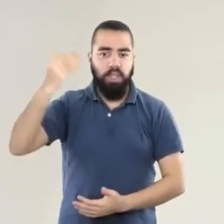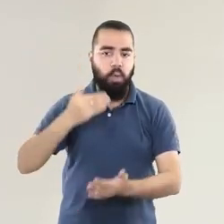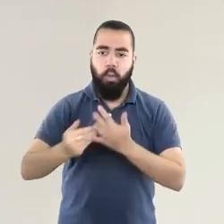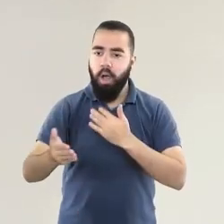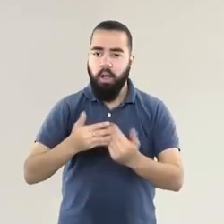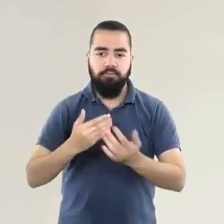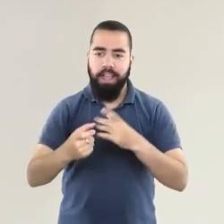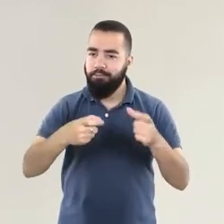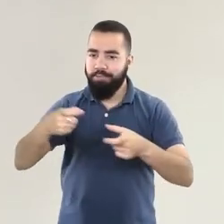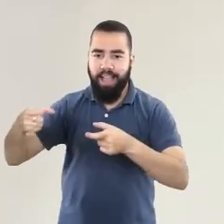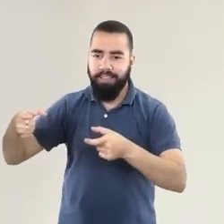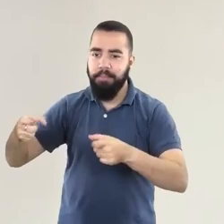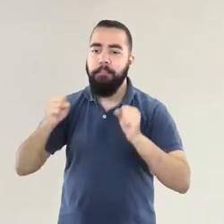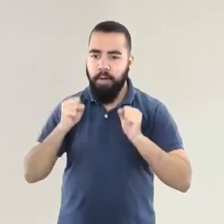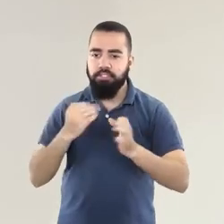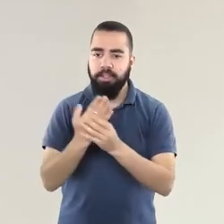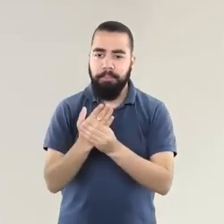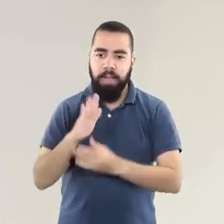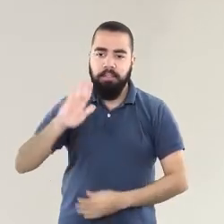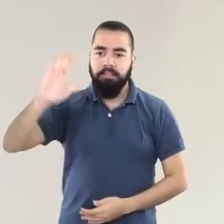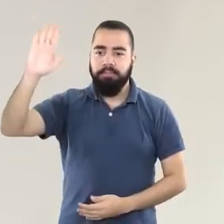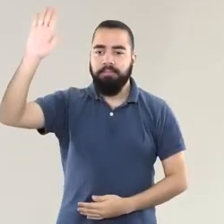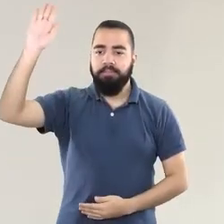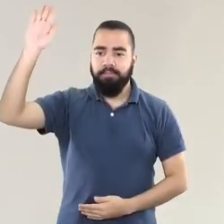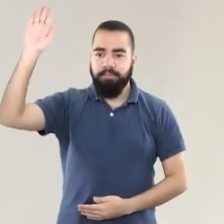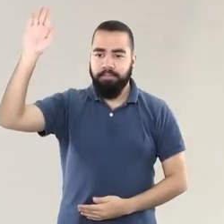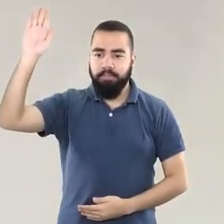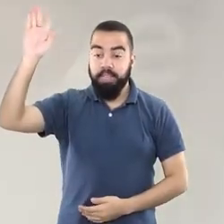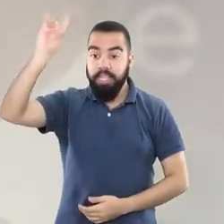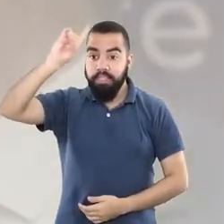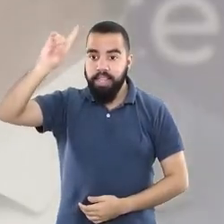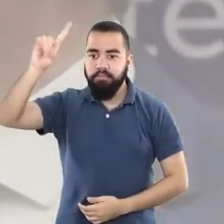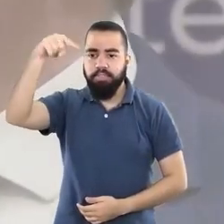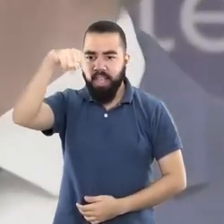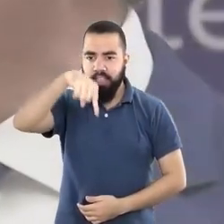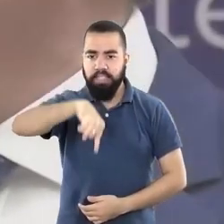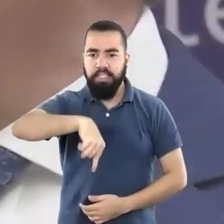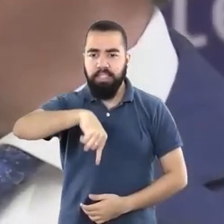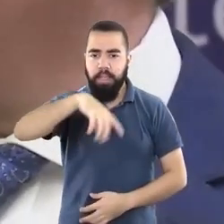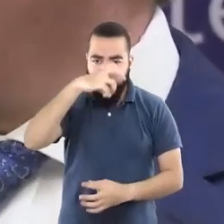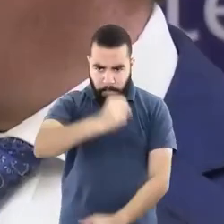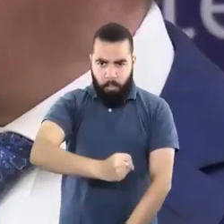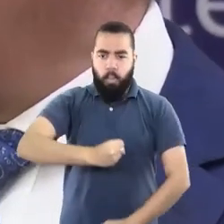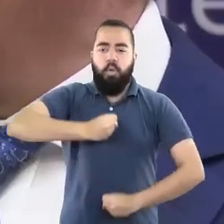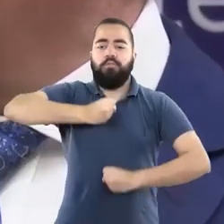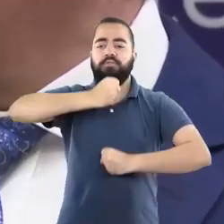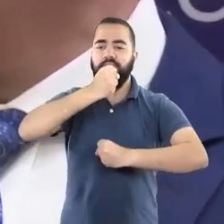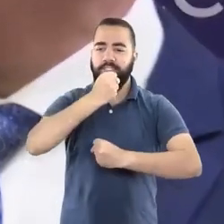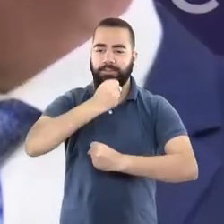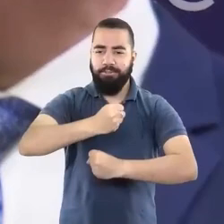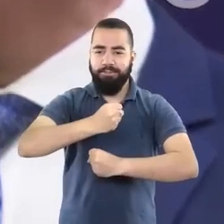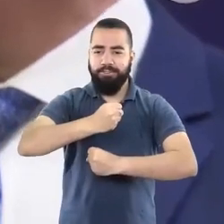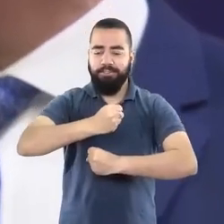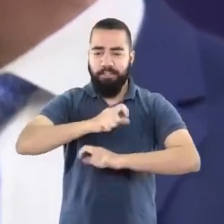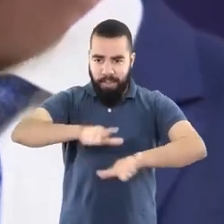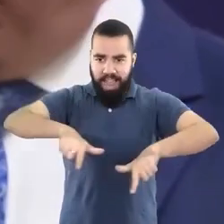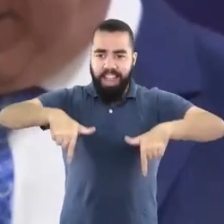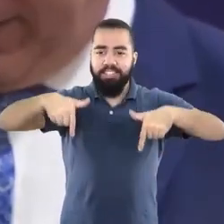você. Deus está aqui neste lugar, poderoso para fazer esta grande obra na sua vida.